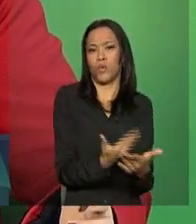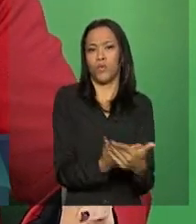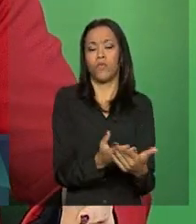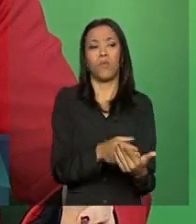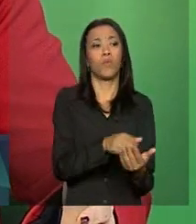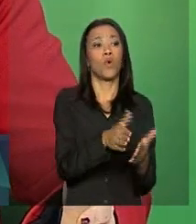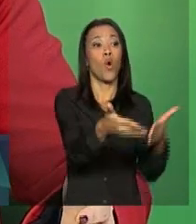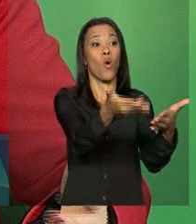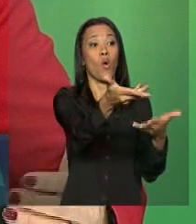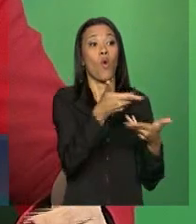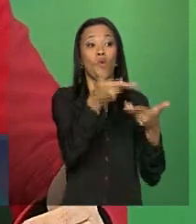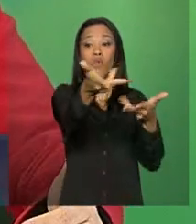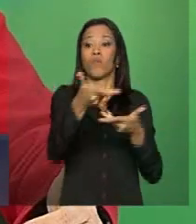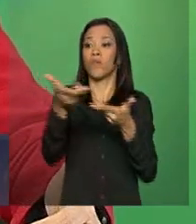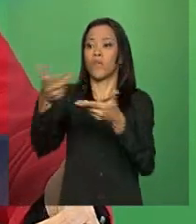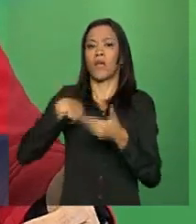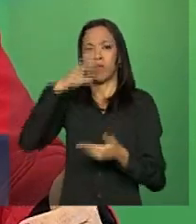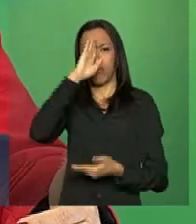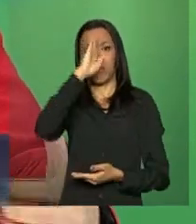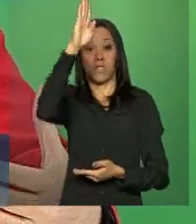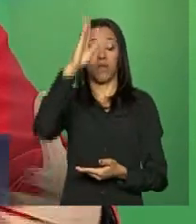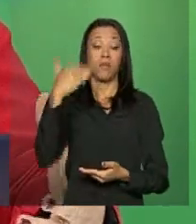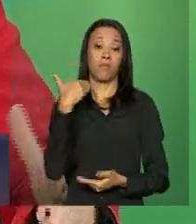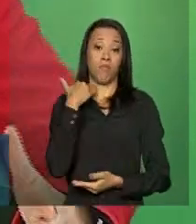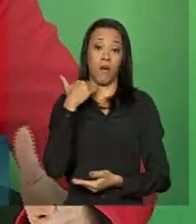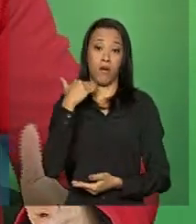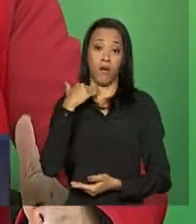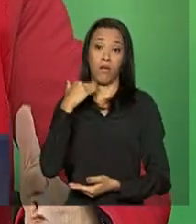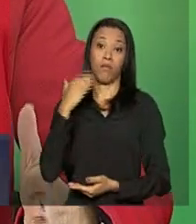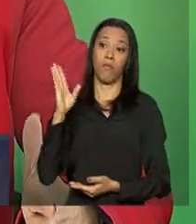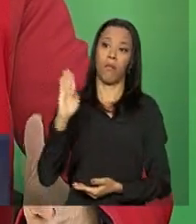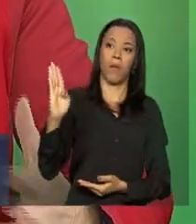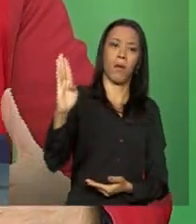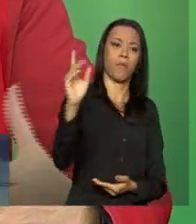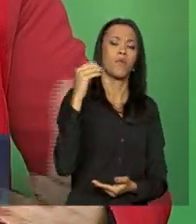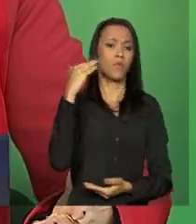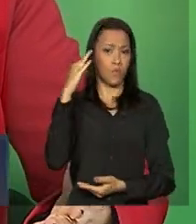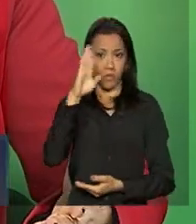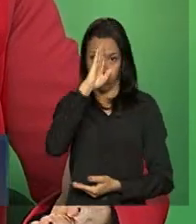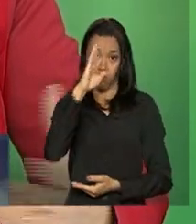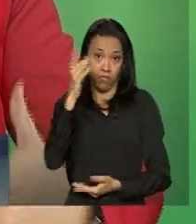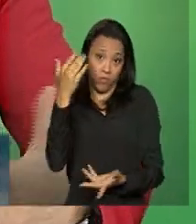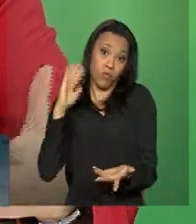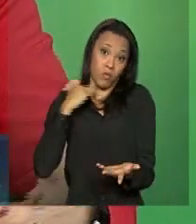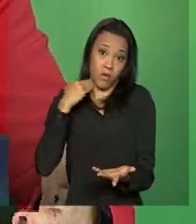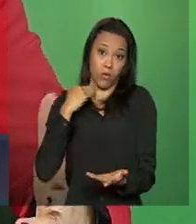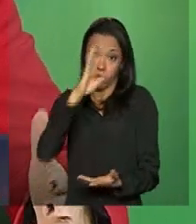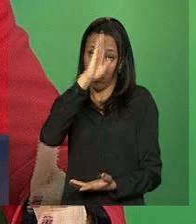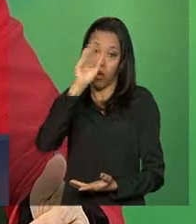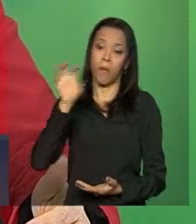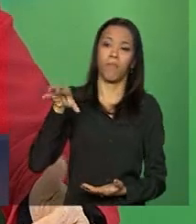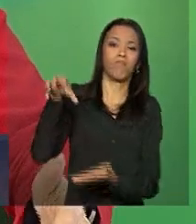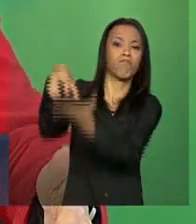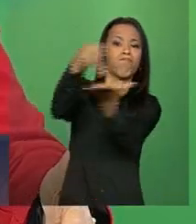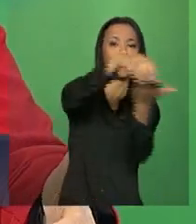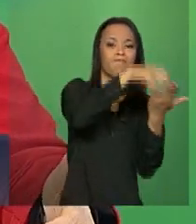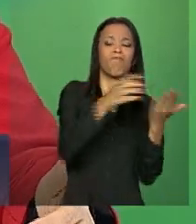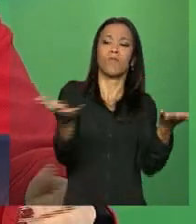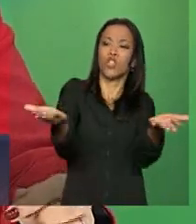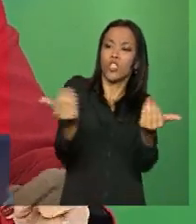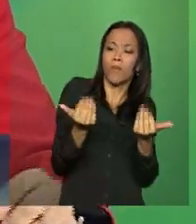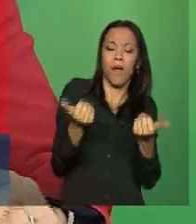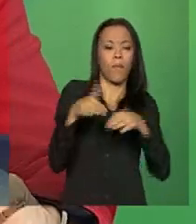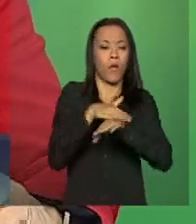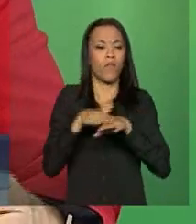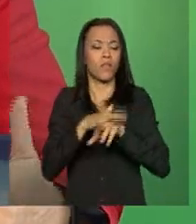bancos de investimentos atuantes no país para discutir conosco e fazer esse estudo de